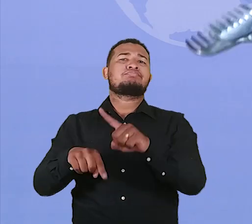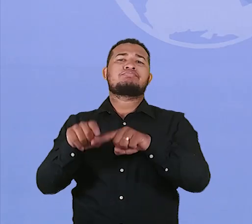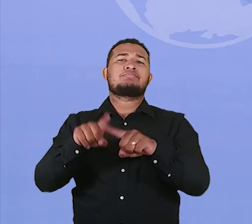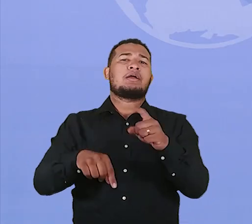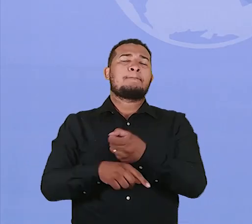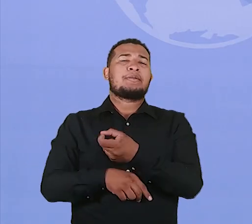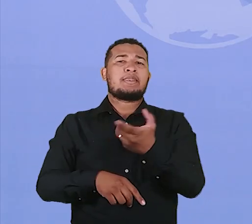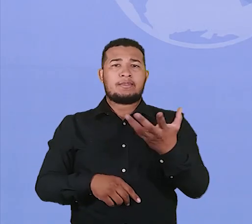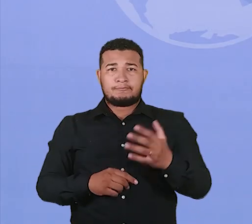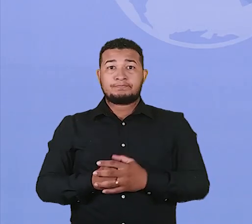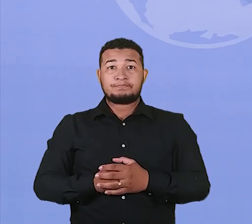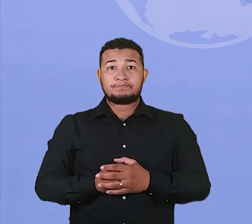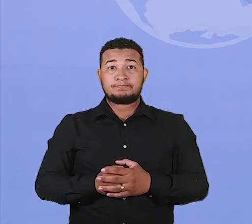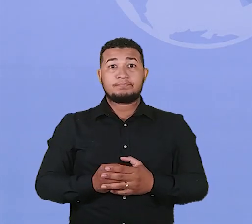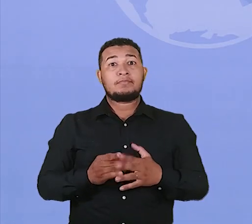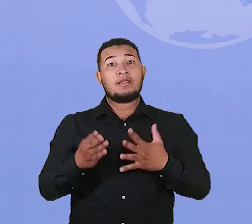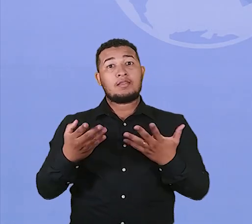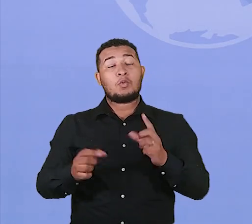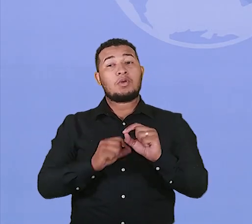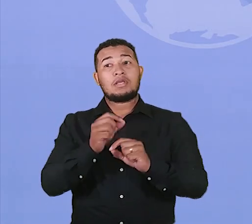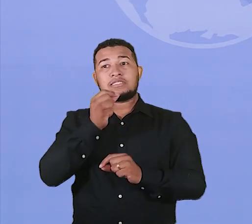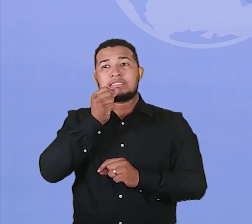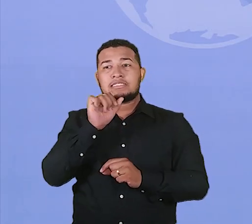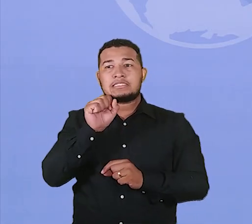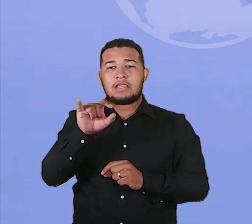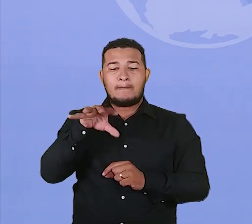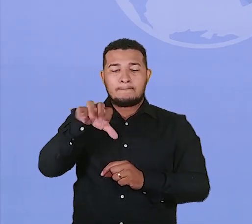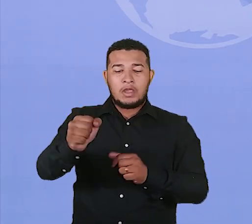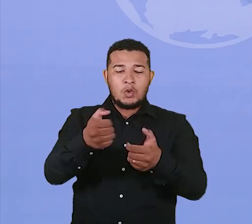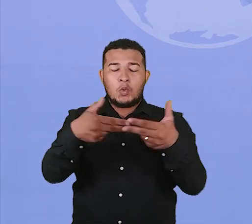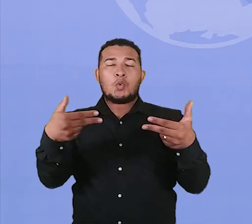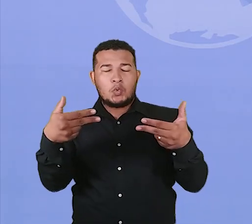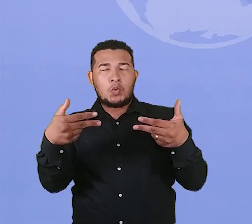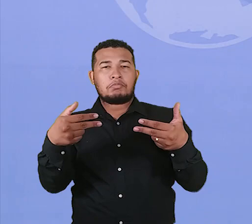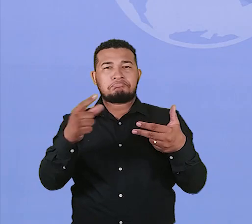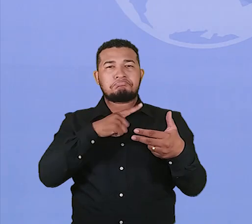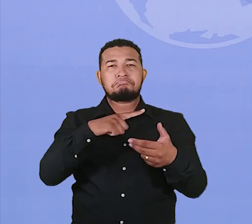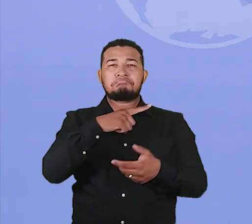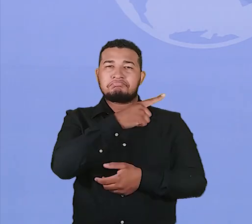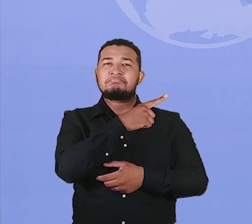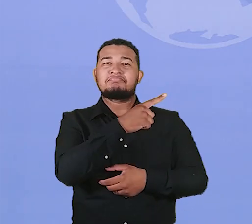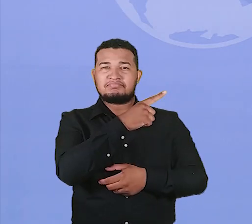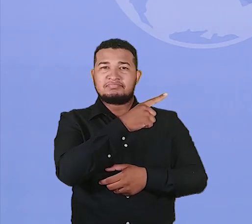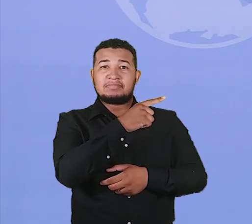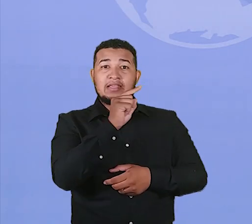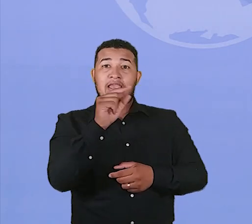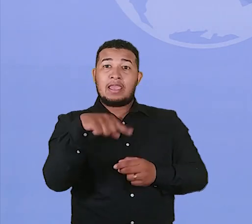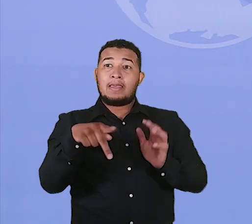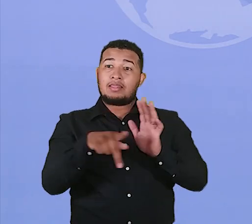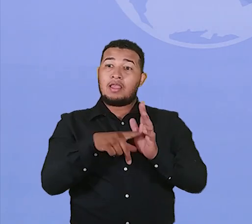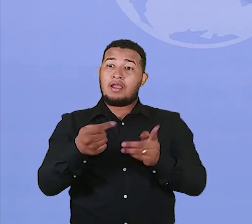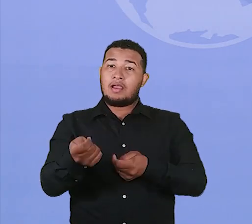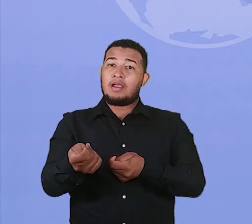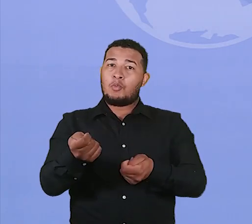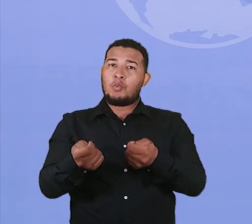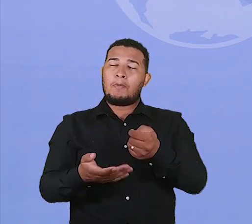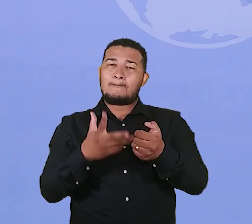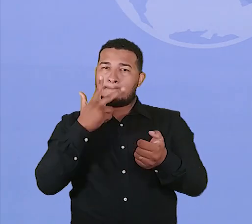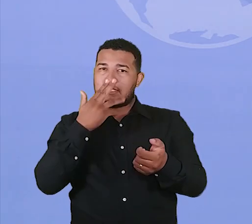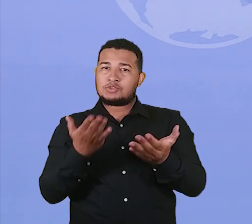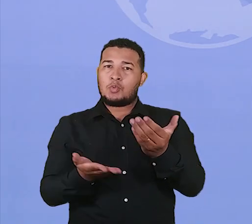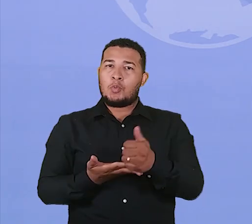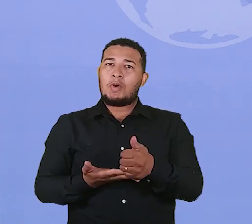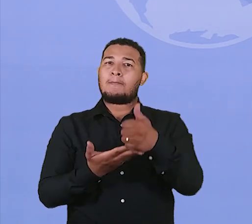várias máquinas simples então quando você vai pegar alguma coisa tá vendo aqui é o ponto de apoio